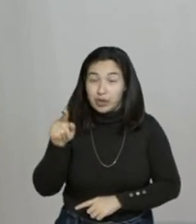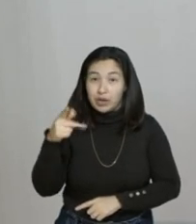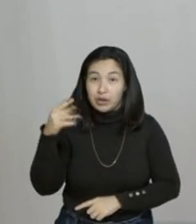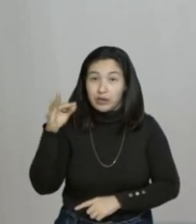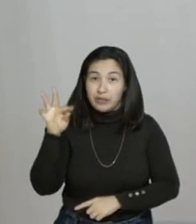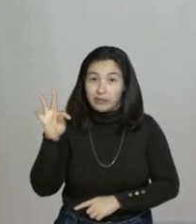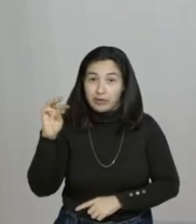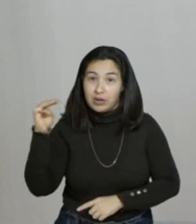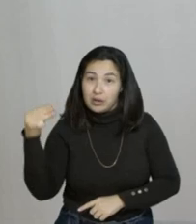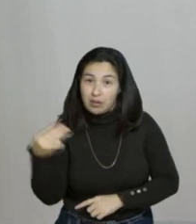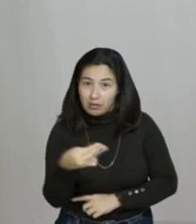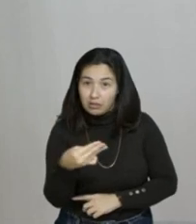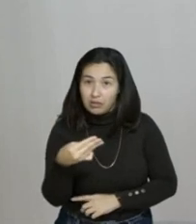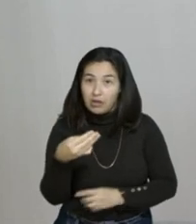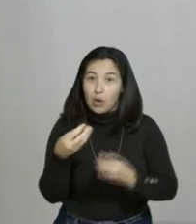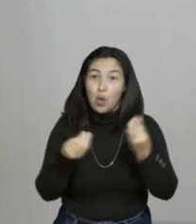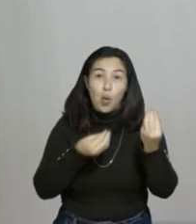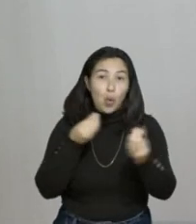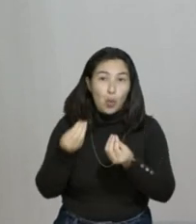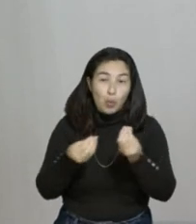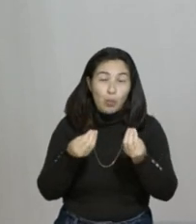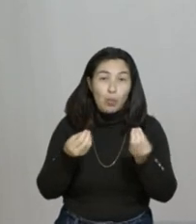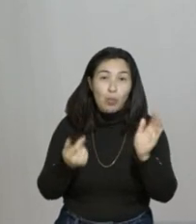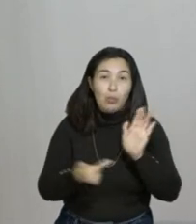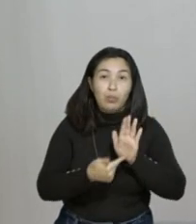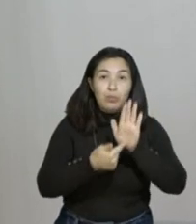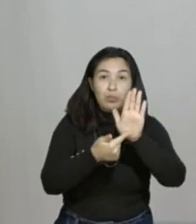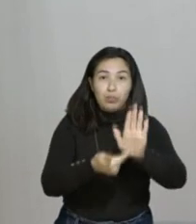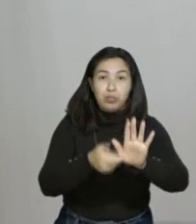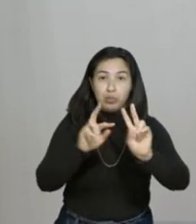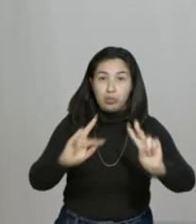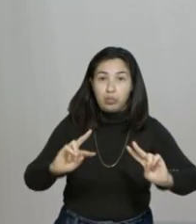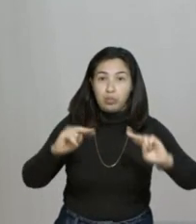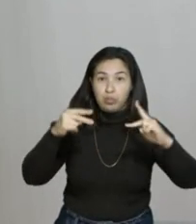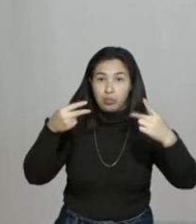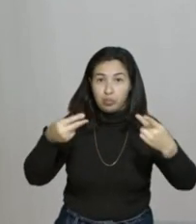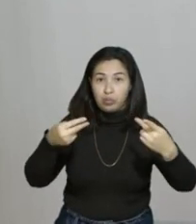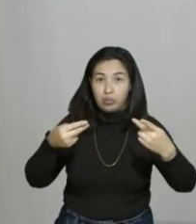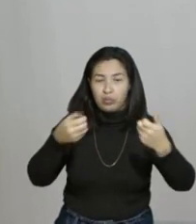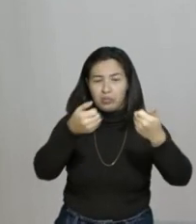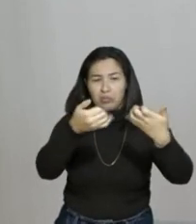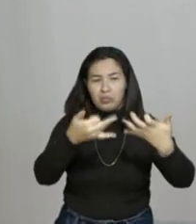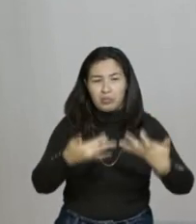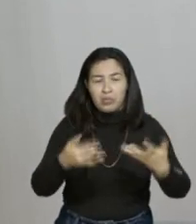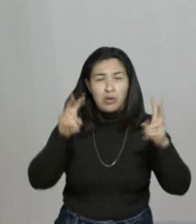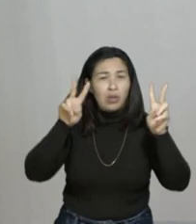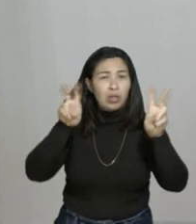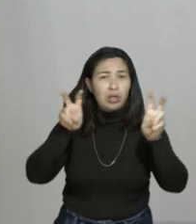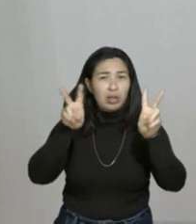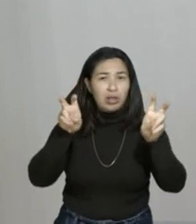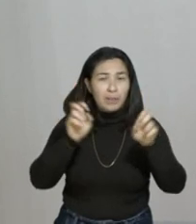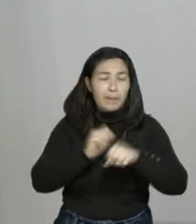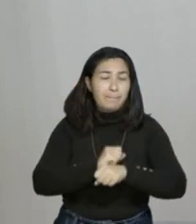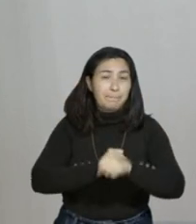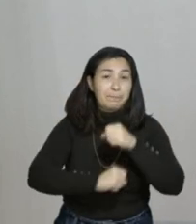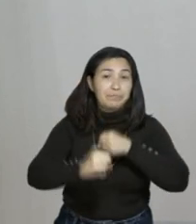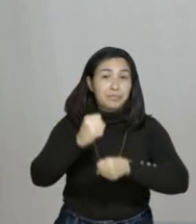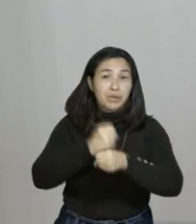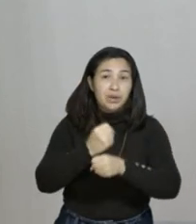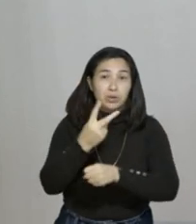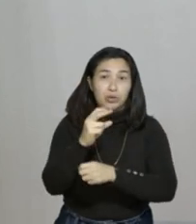Estado de Santa Catarina publicou em seu site uma matéria apontando que no ano anterior